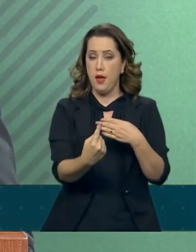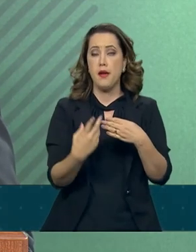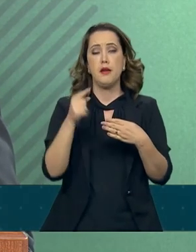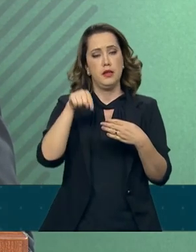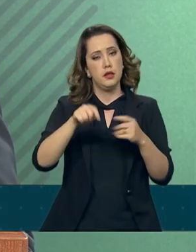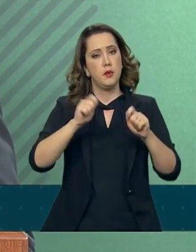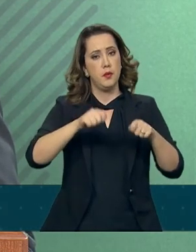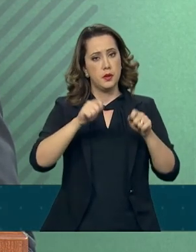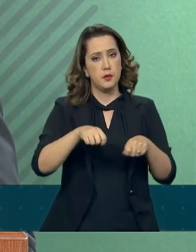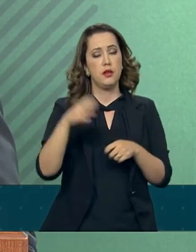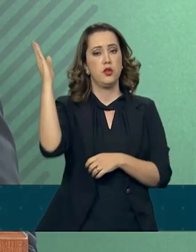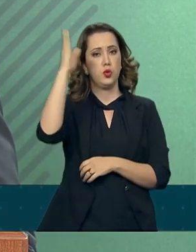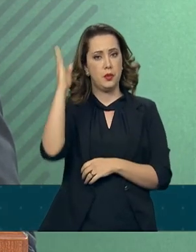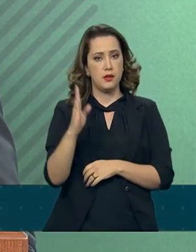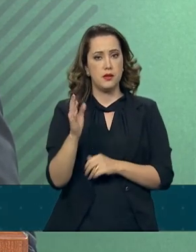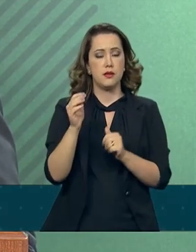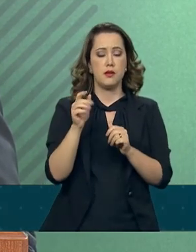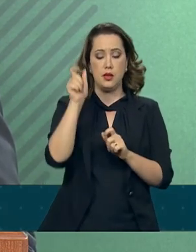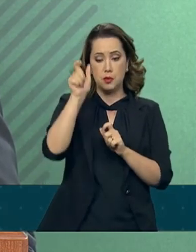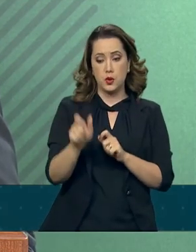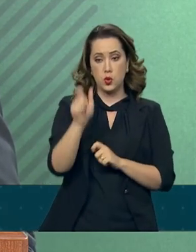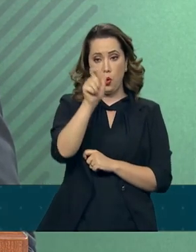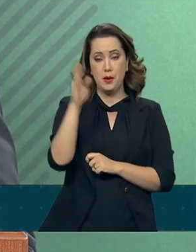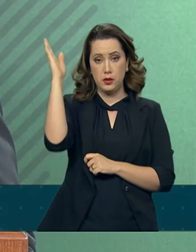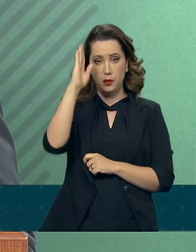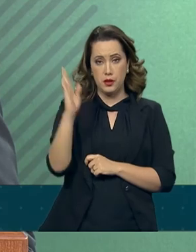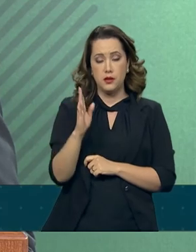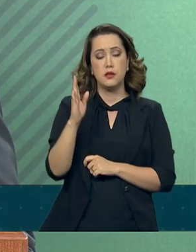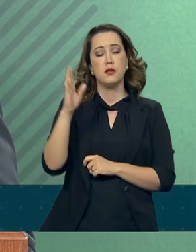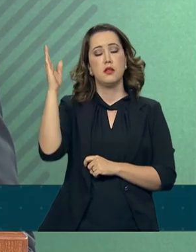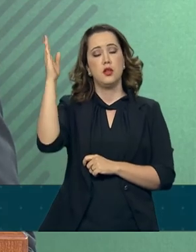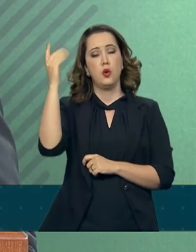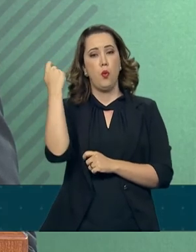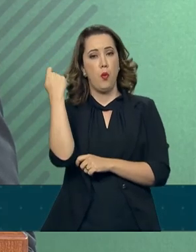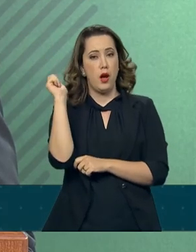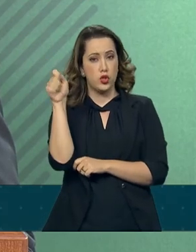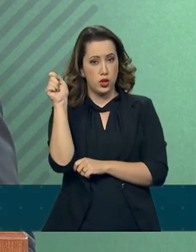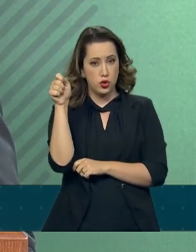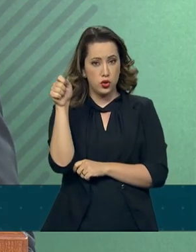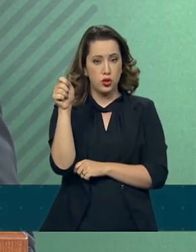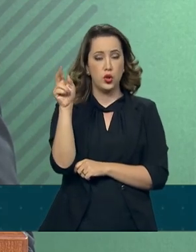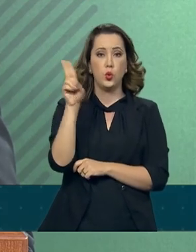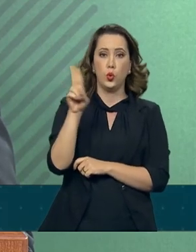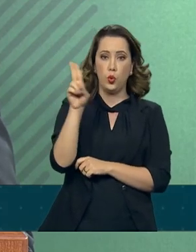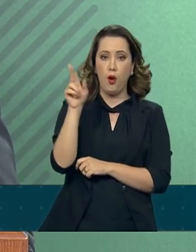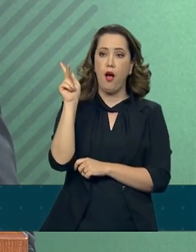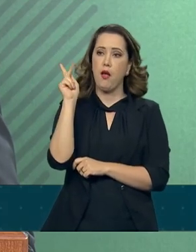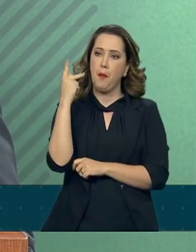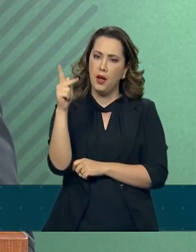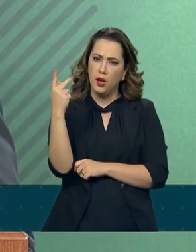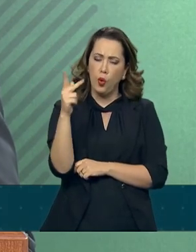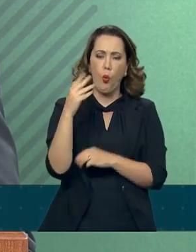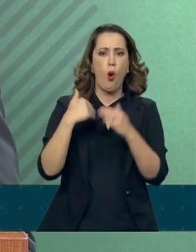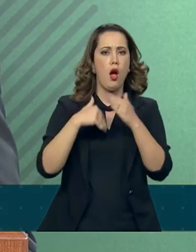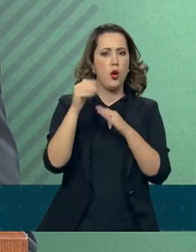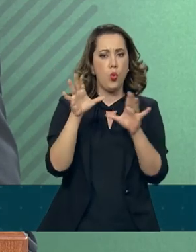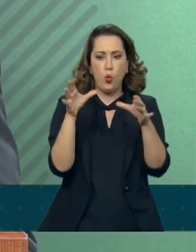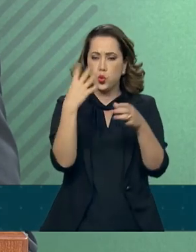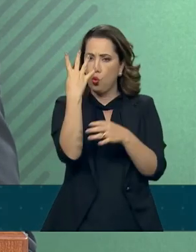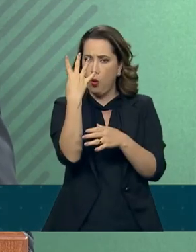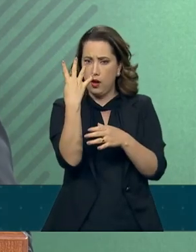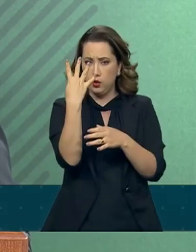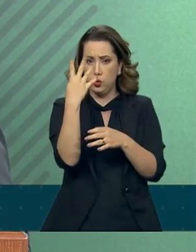e paraguaios terem assistência consular de qualquer nação que compõem o